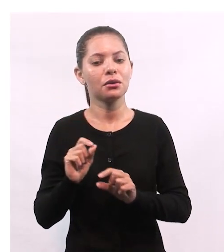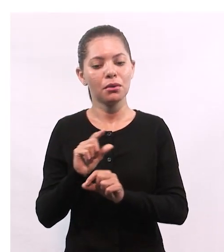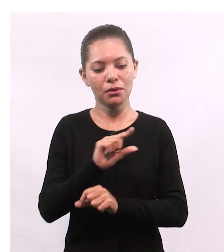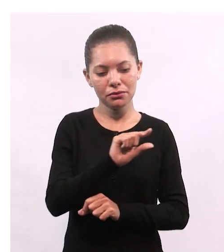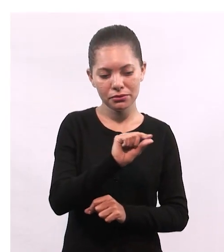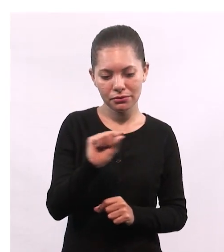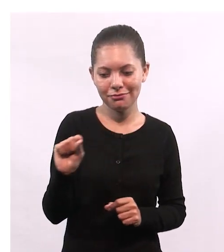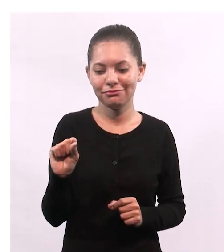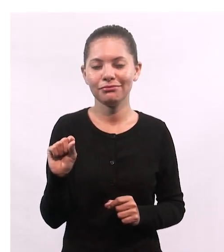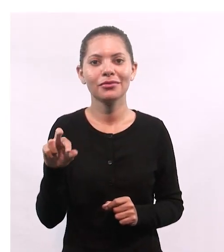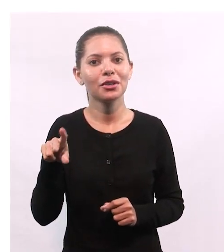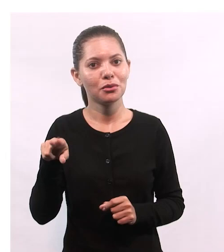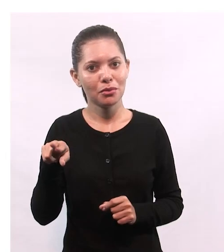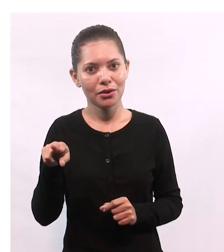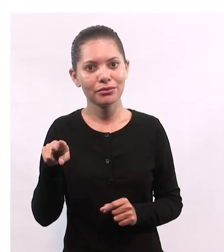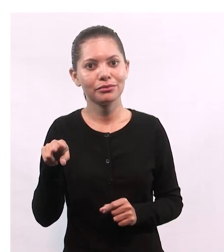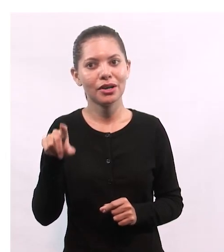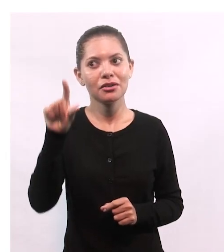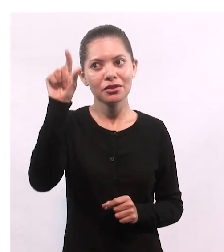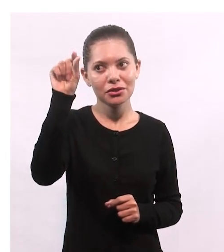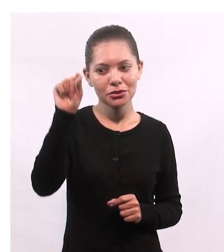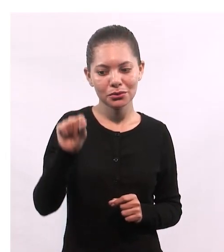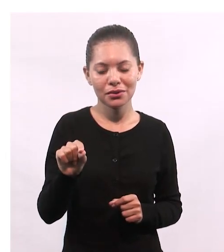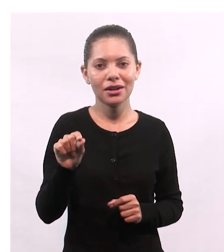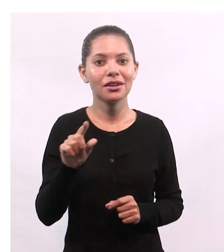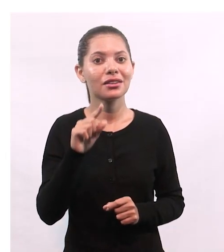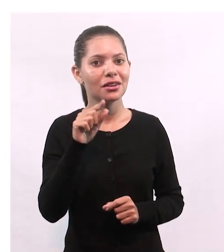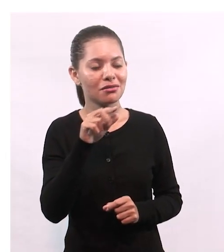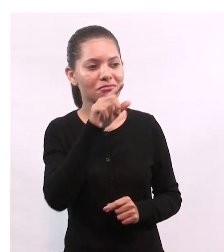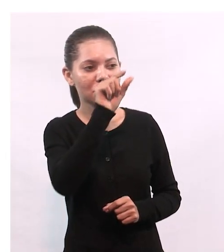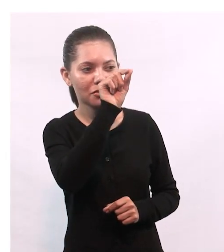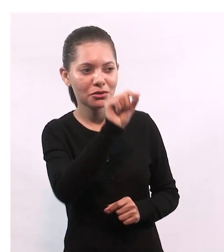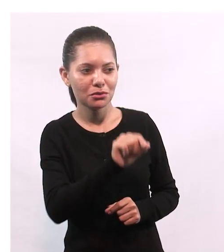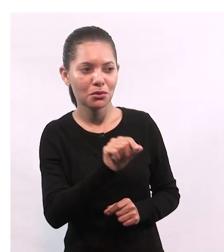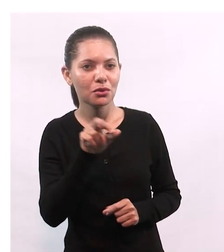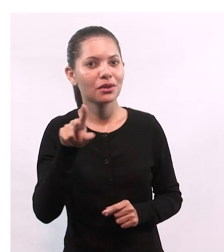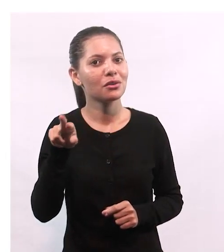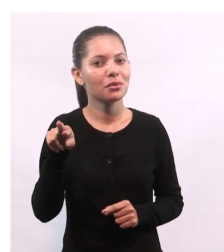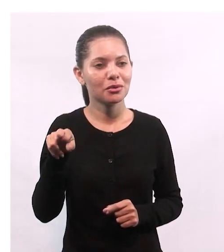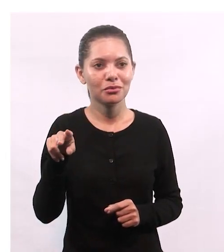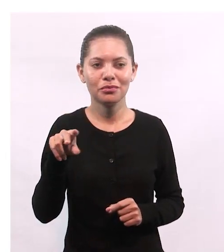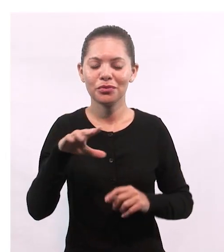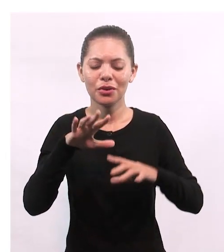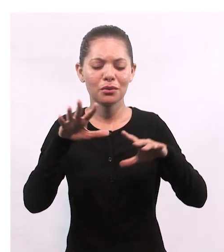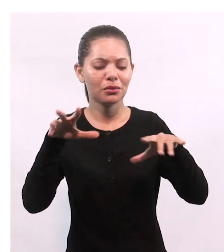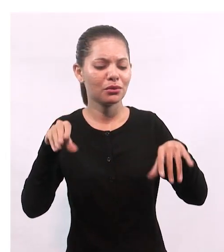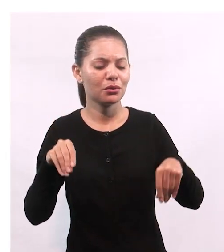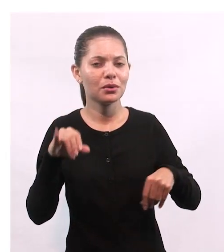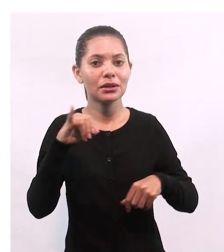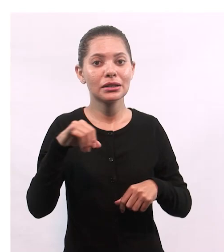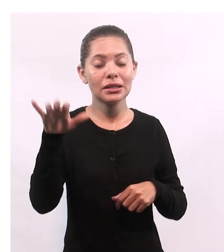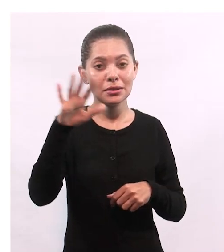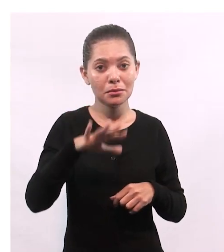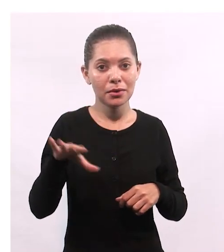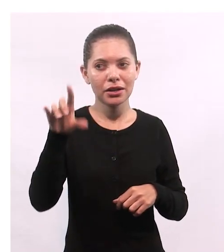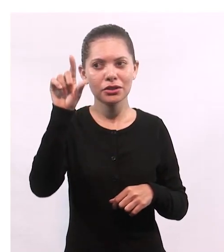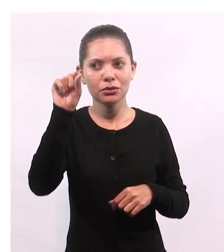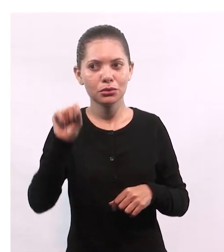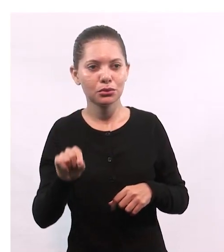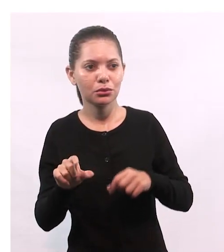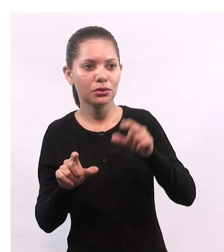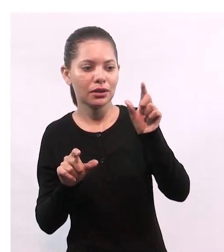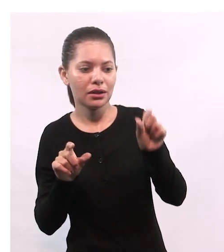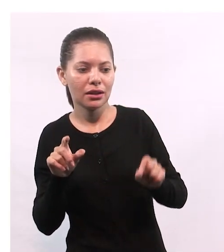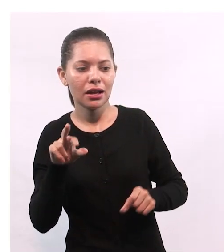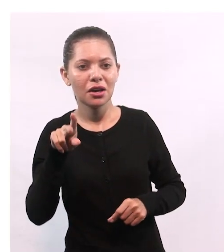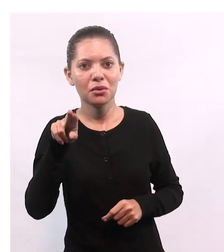superior é paralela à face de baixo. A face de um lado é paralela à face do outro. Então todas as figuras que as faces